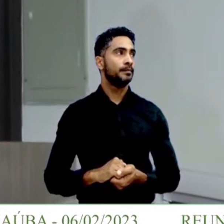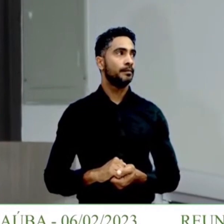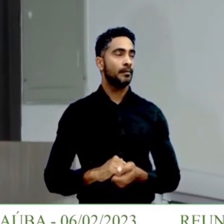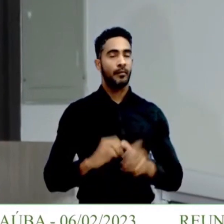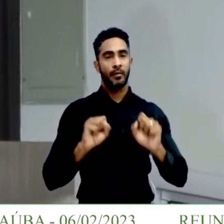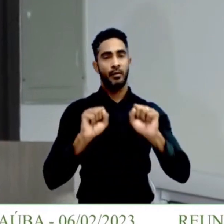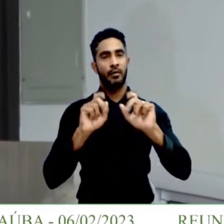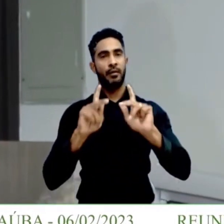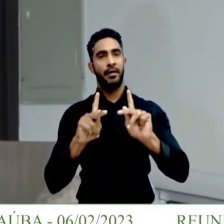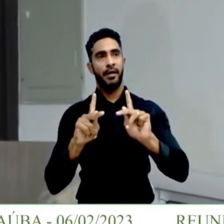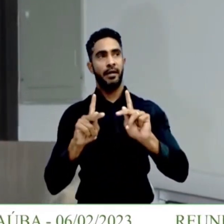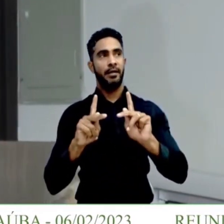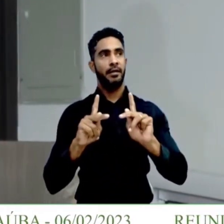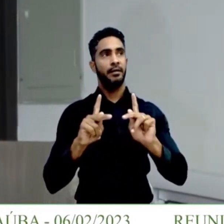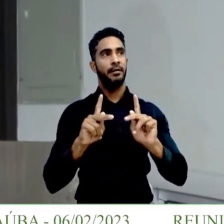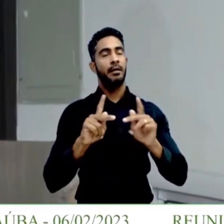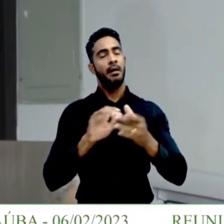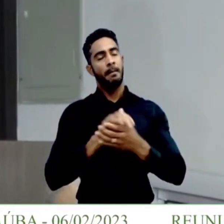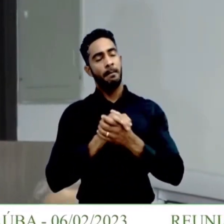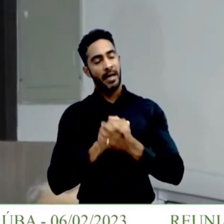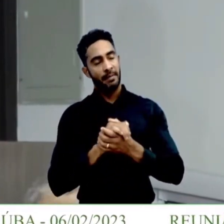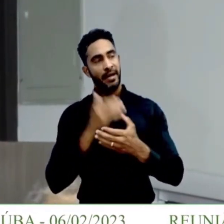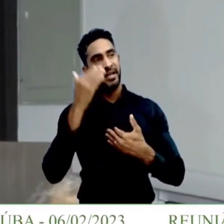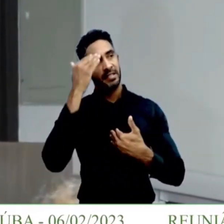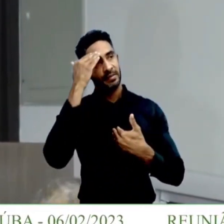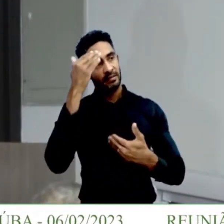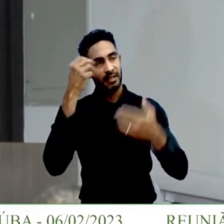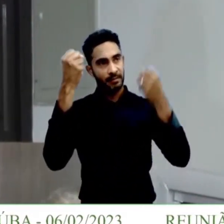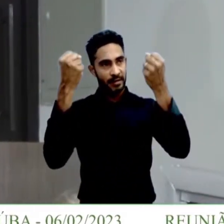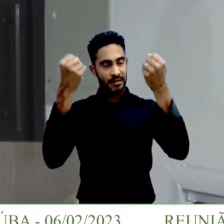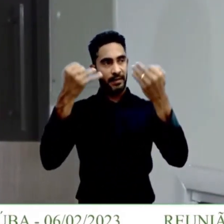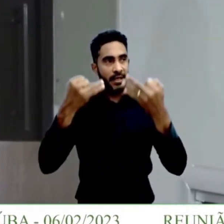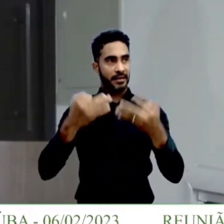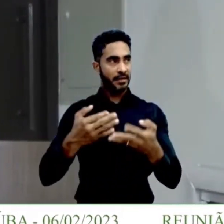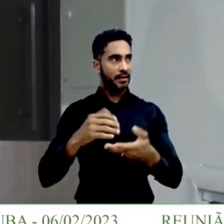Ok, então, Slane, parabéns, muito obrigado pela explanação.